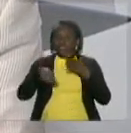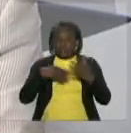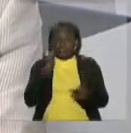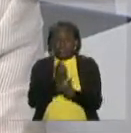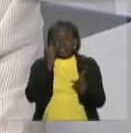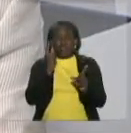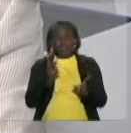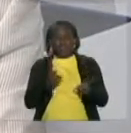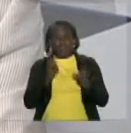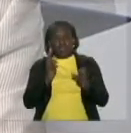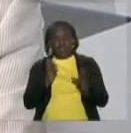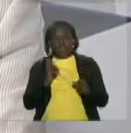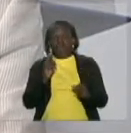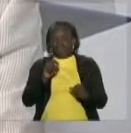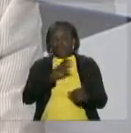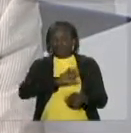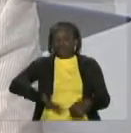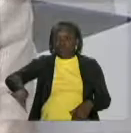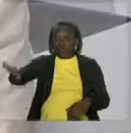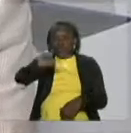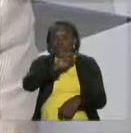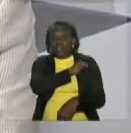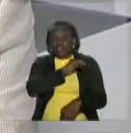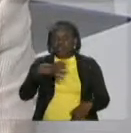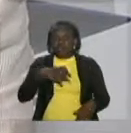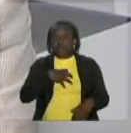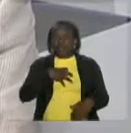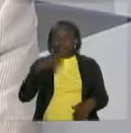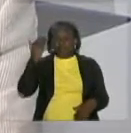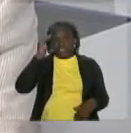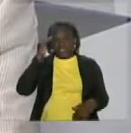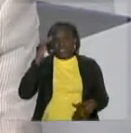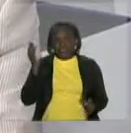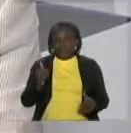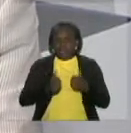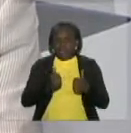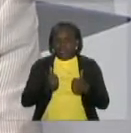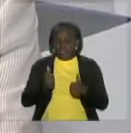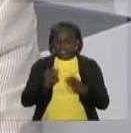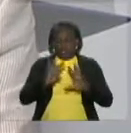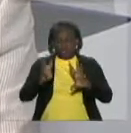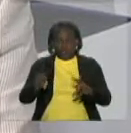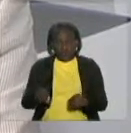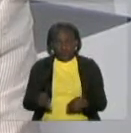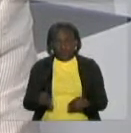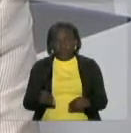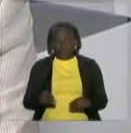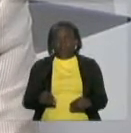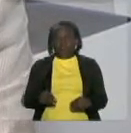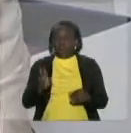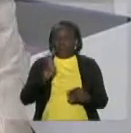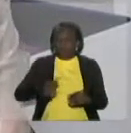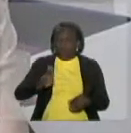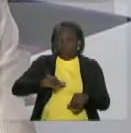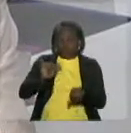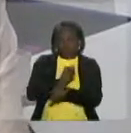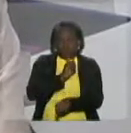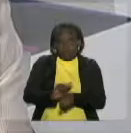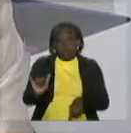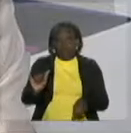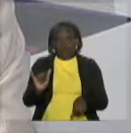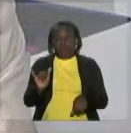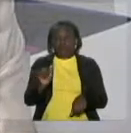perceber, e depois ele percebeu e constatou isso, ele afetou muito mais do que ele esperava. Ele afetou a diversos outros alunos, né? Já